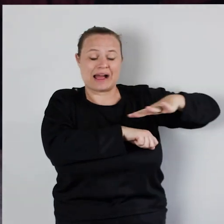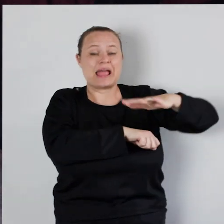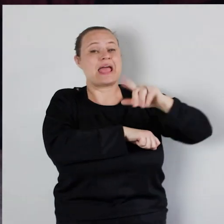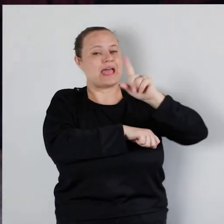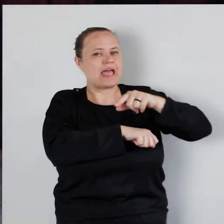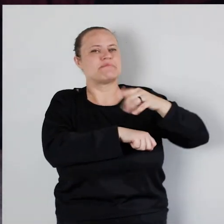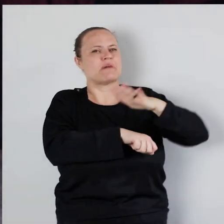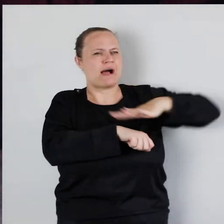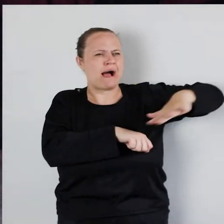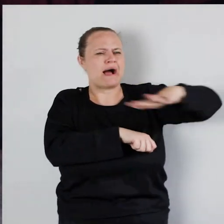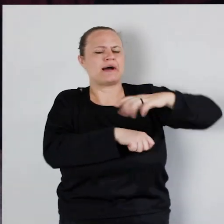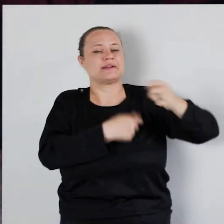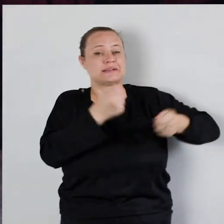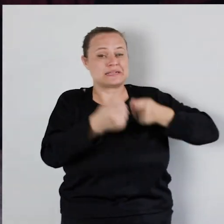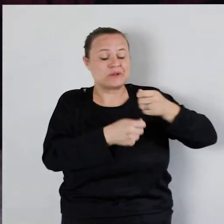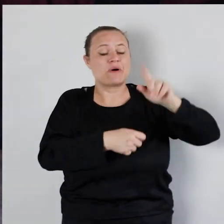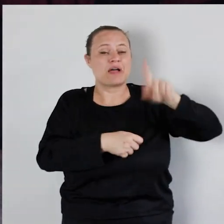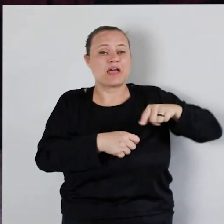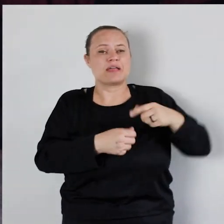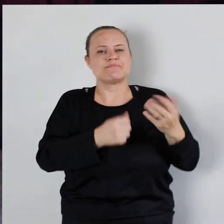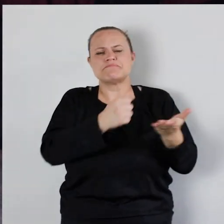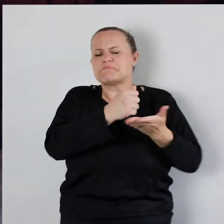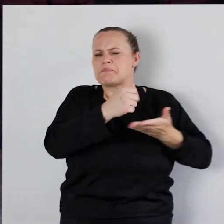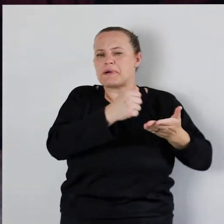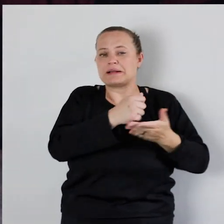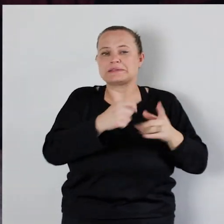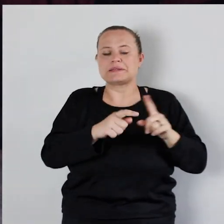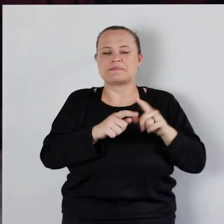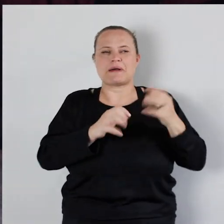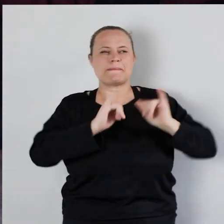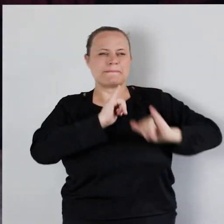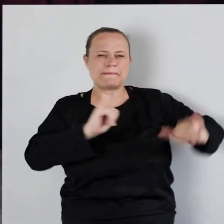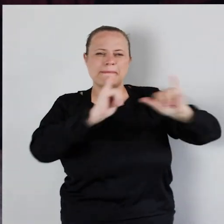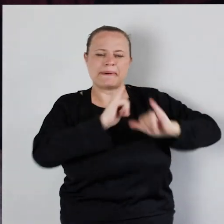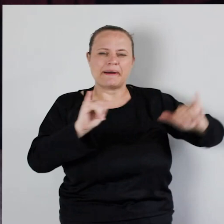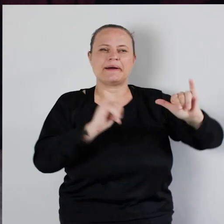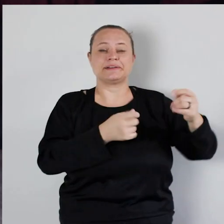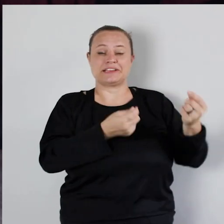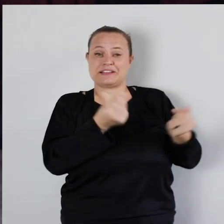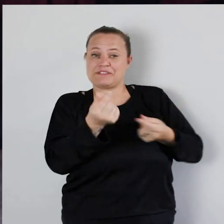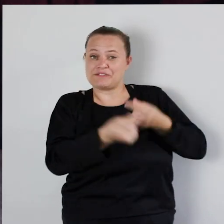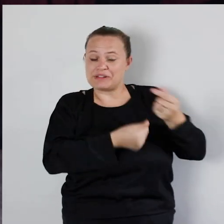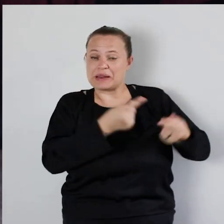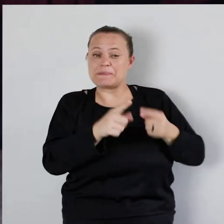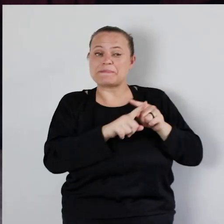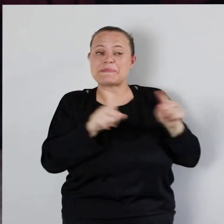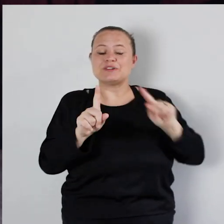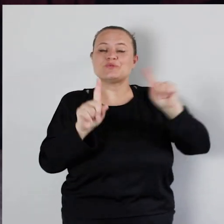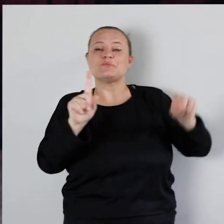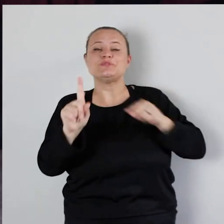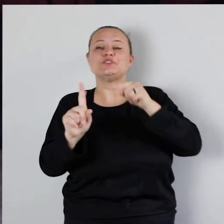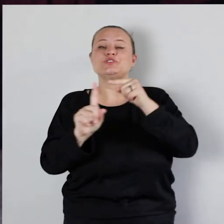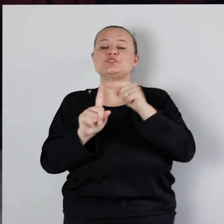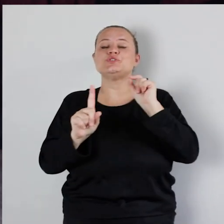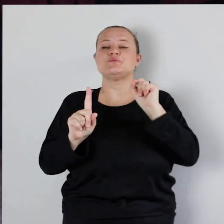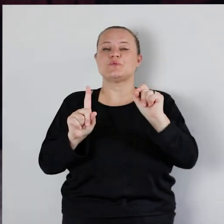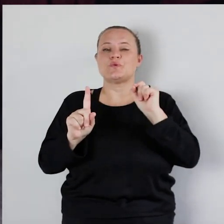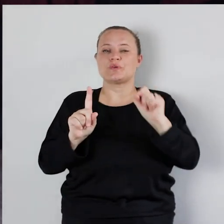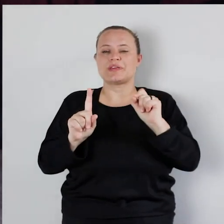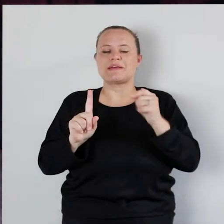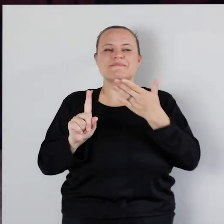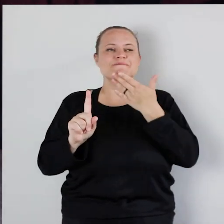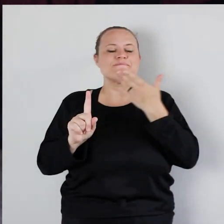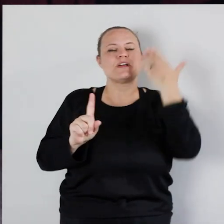respostas que são muito comuns na área de administração para áreas funcionais de finanças, marketing,